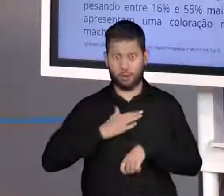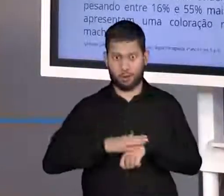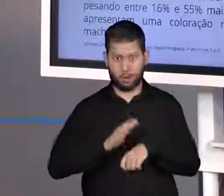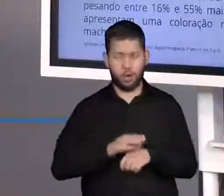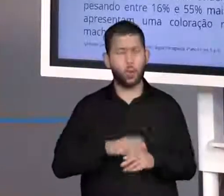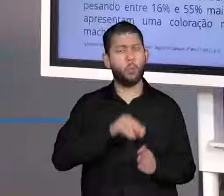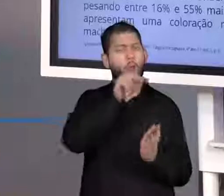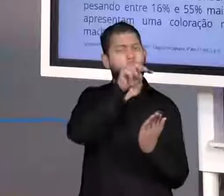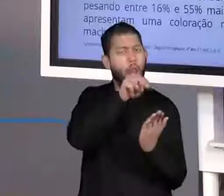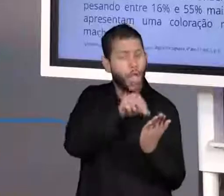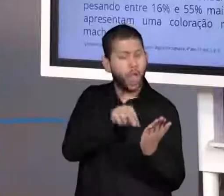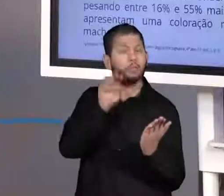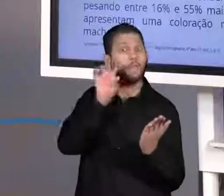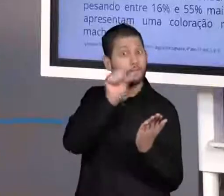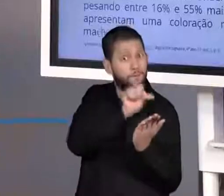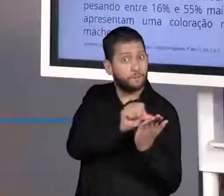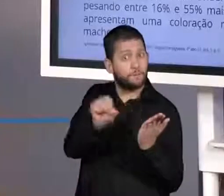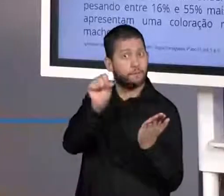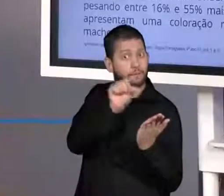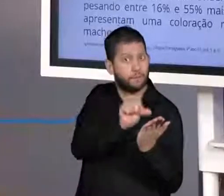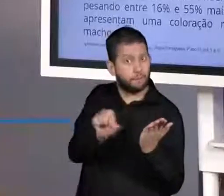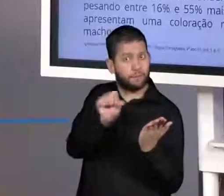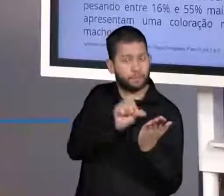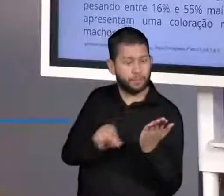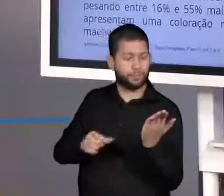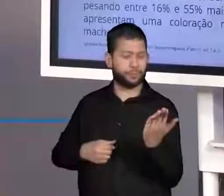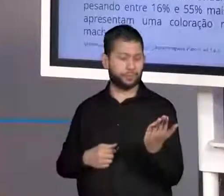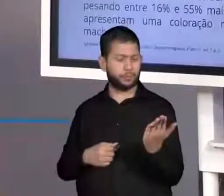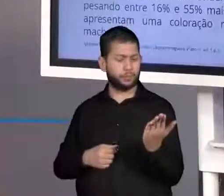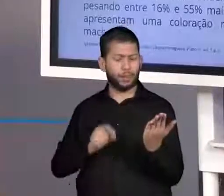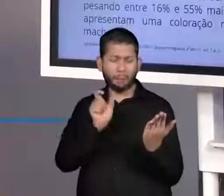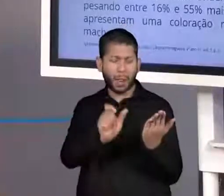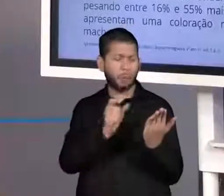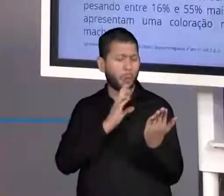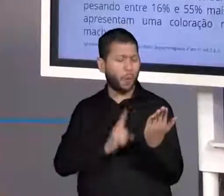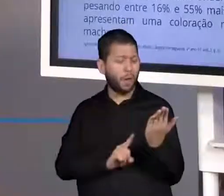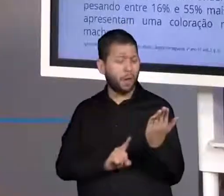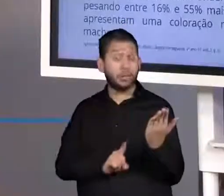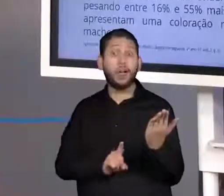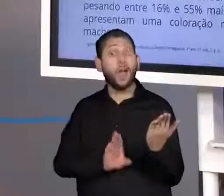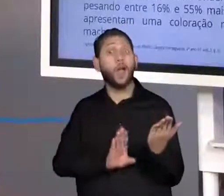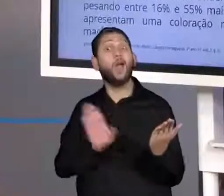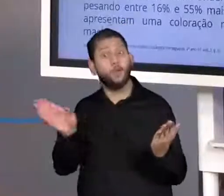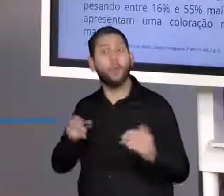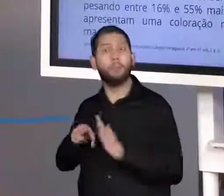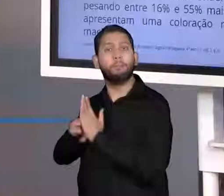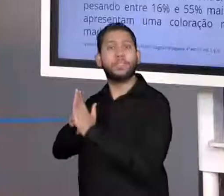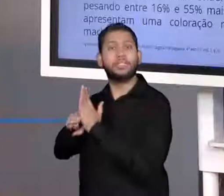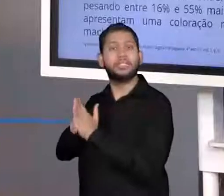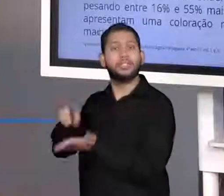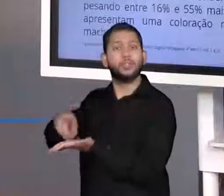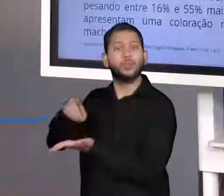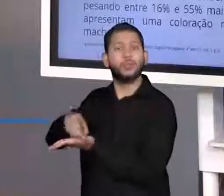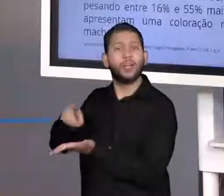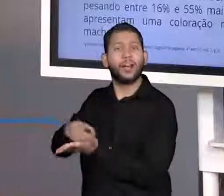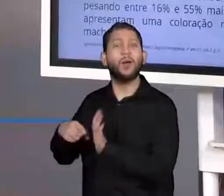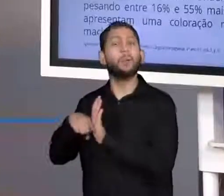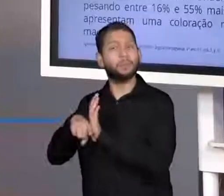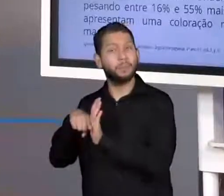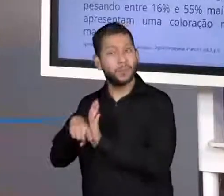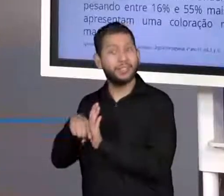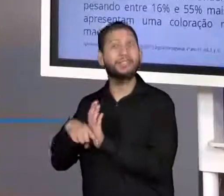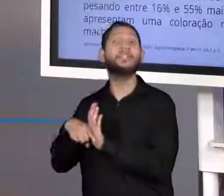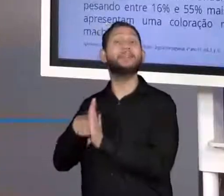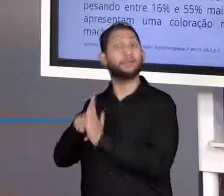já sei quais são as partes importantes e as palavras que eu não conheço, eu vou buscar no dicionário entender o que